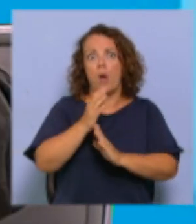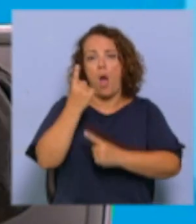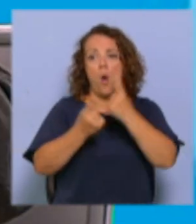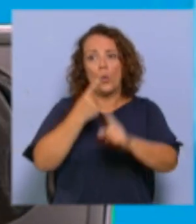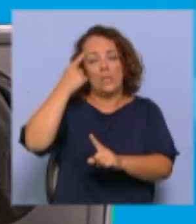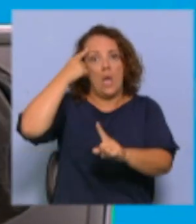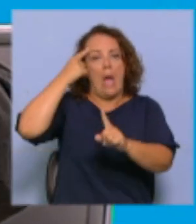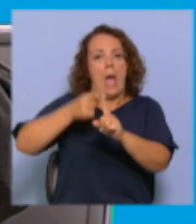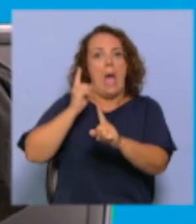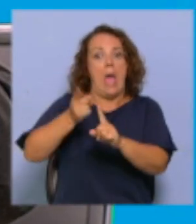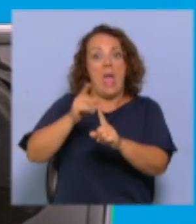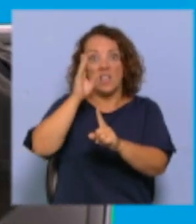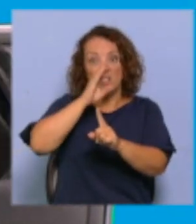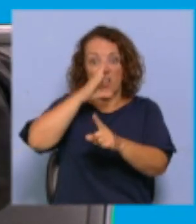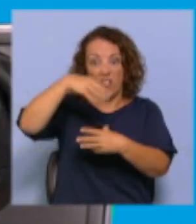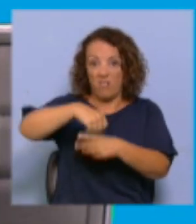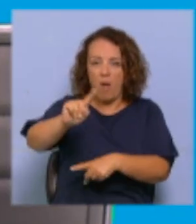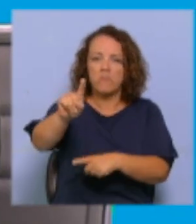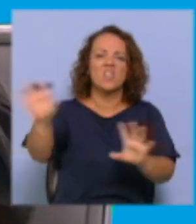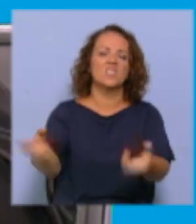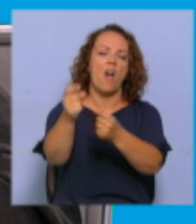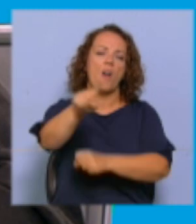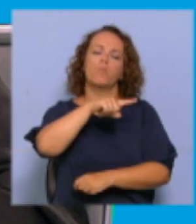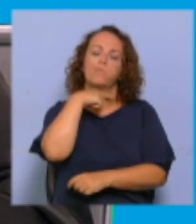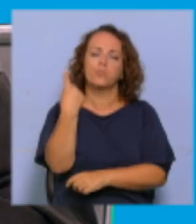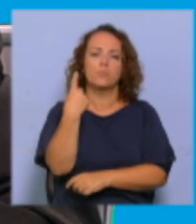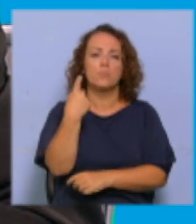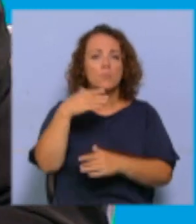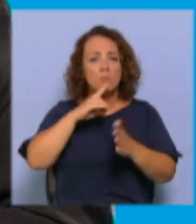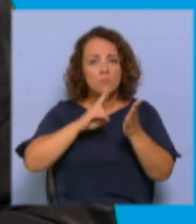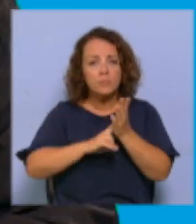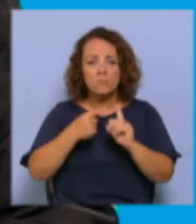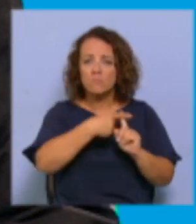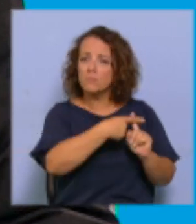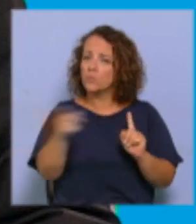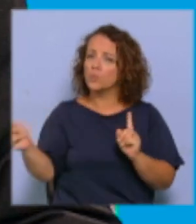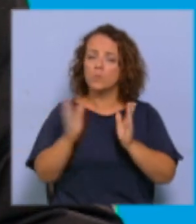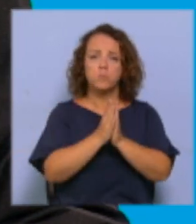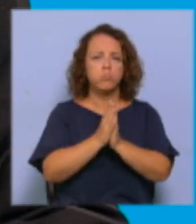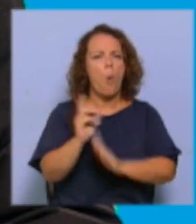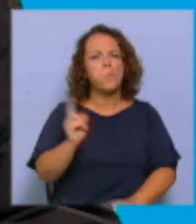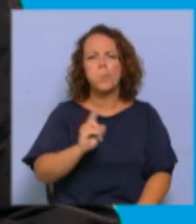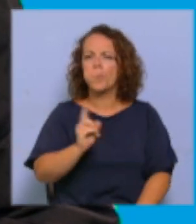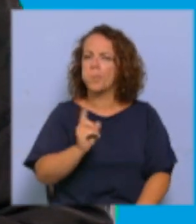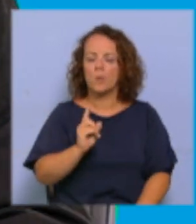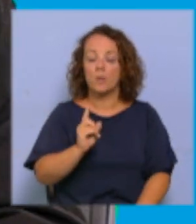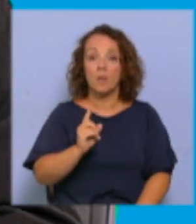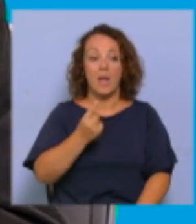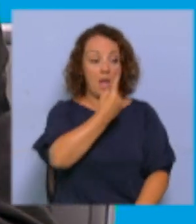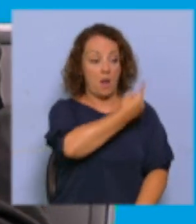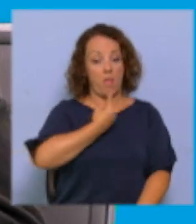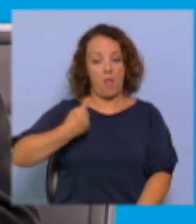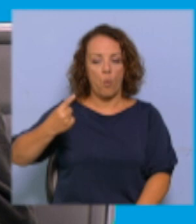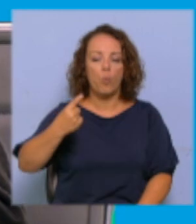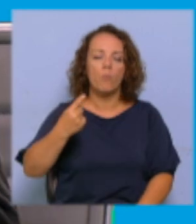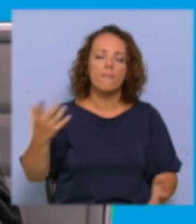não há salvação. Não é? Mas nenhum tem. Ora, esta procura de Deus é que permite que Jesus